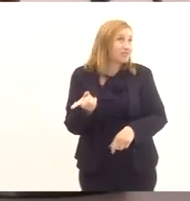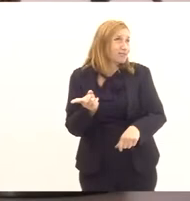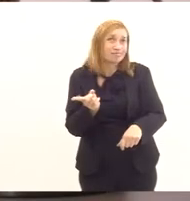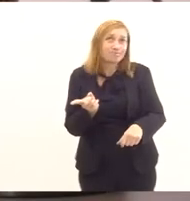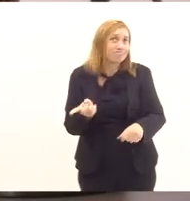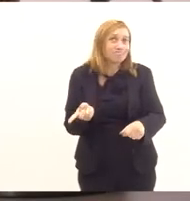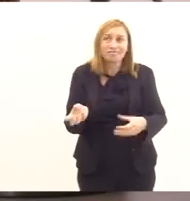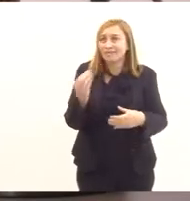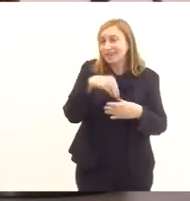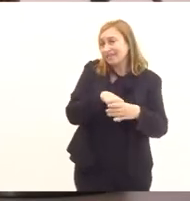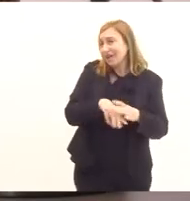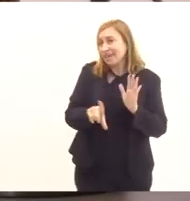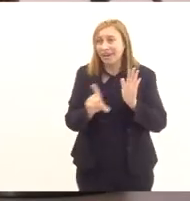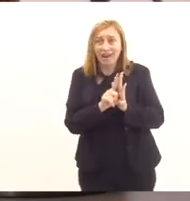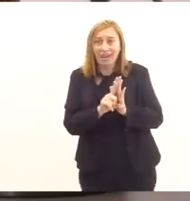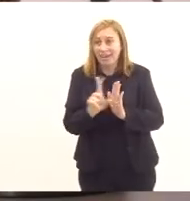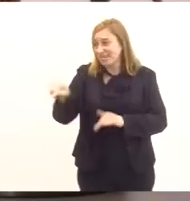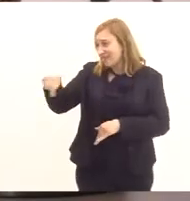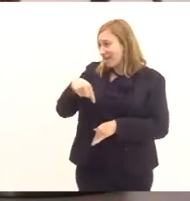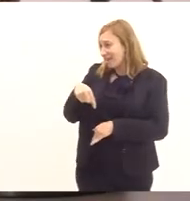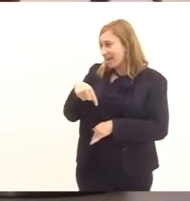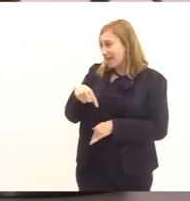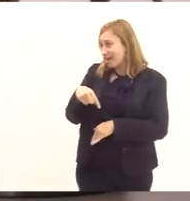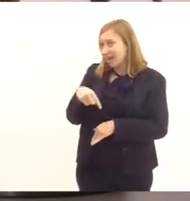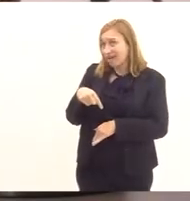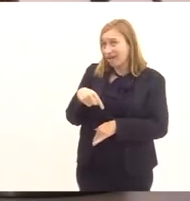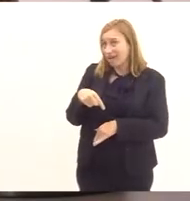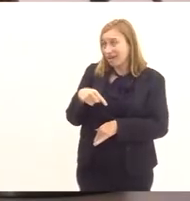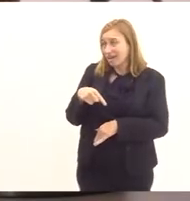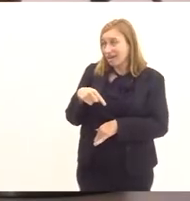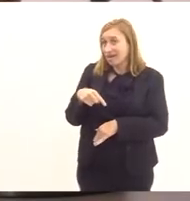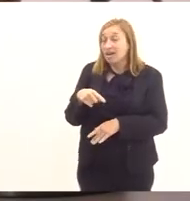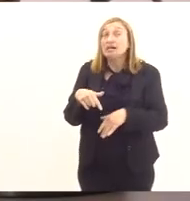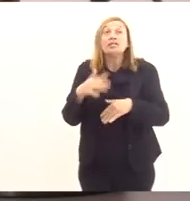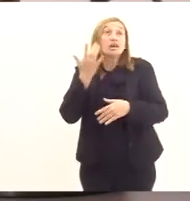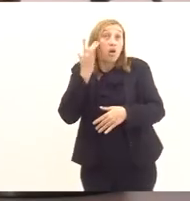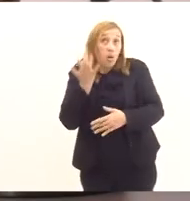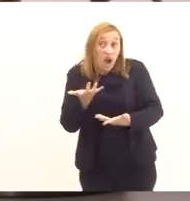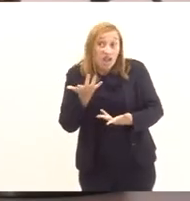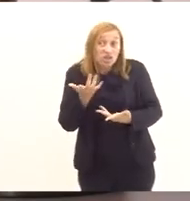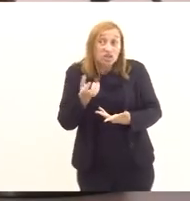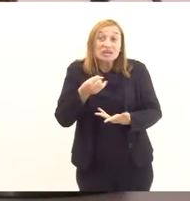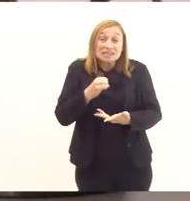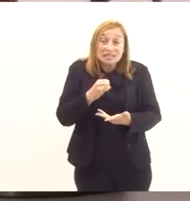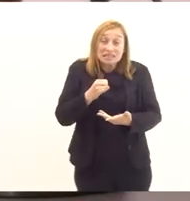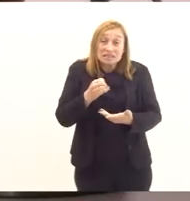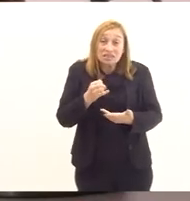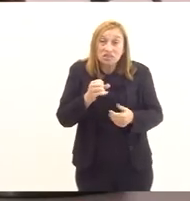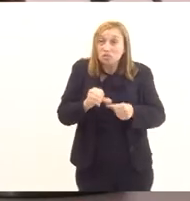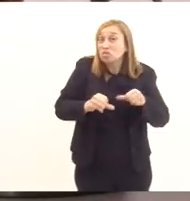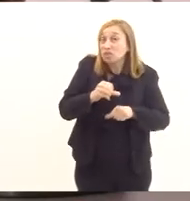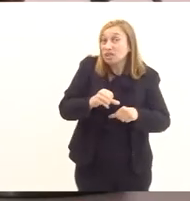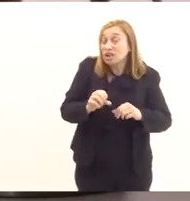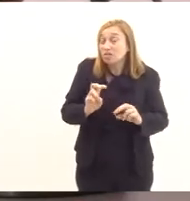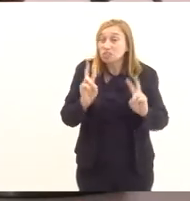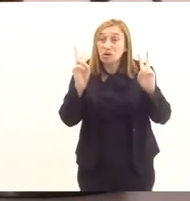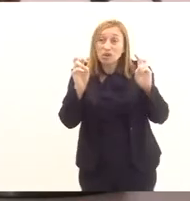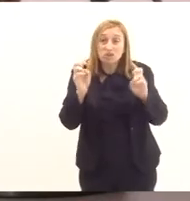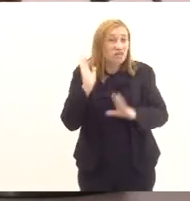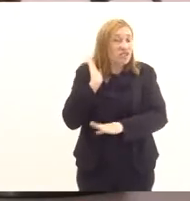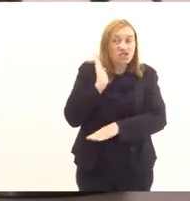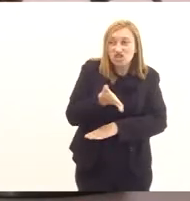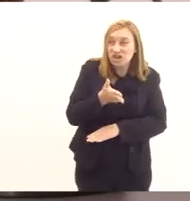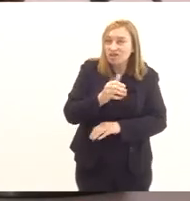na lei a obrigatoriedade dele vir aqui que não entendeu então eu acho que se a gente não pule essa etapa E já